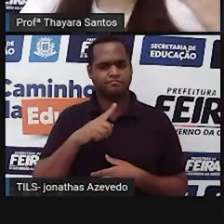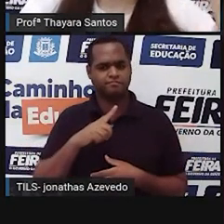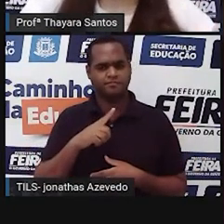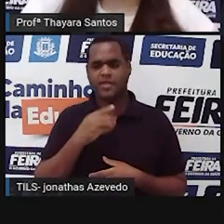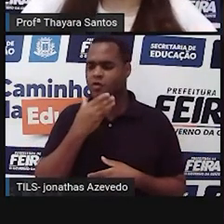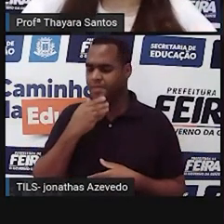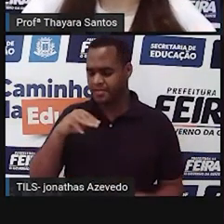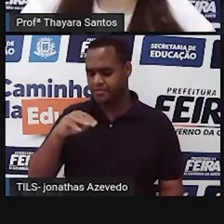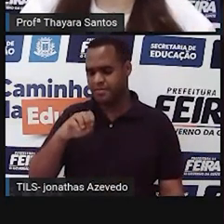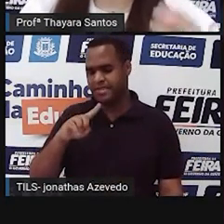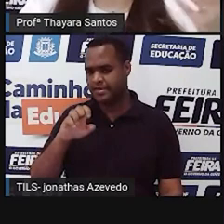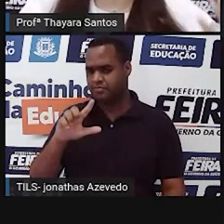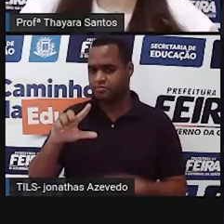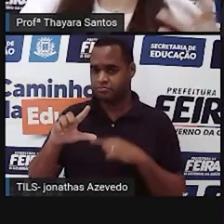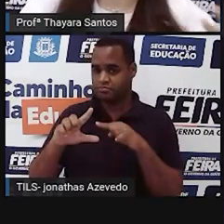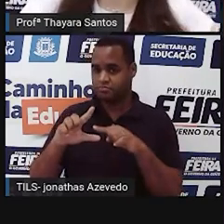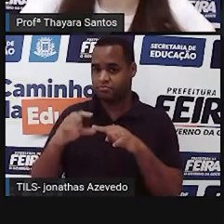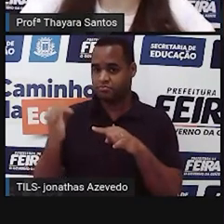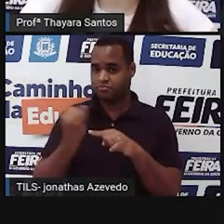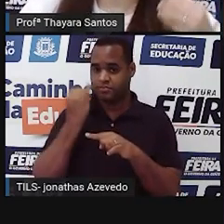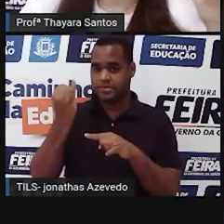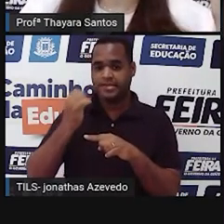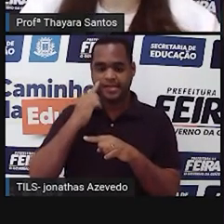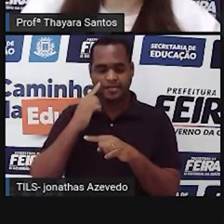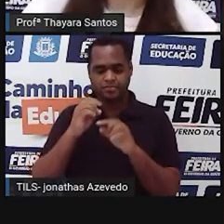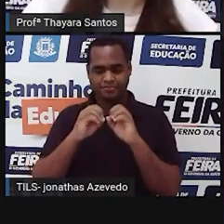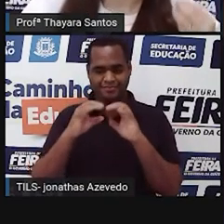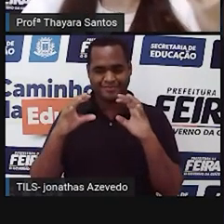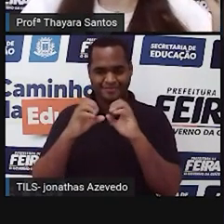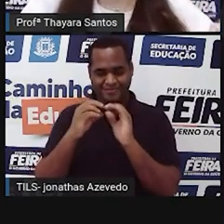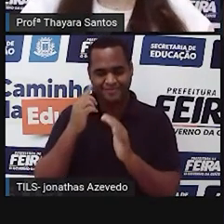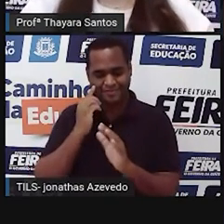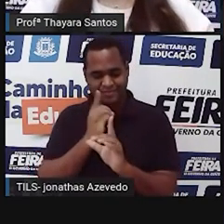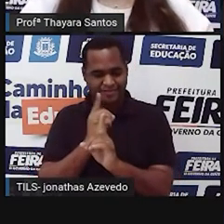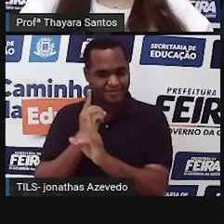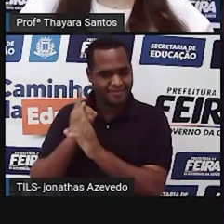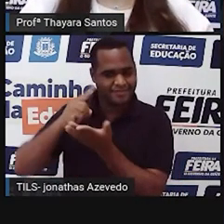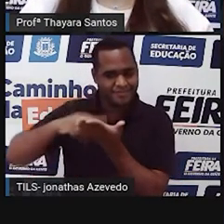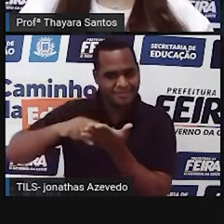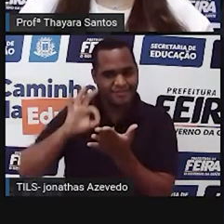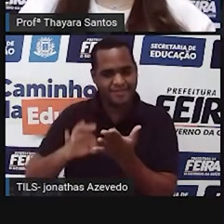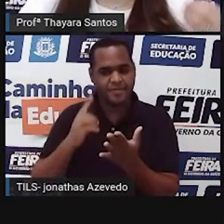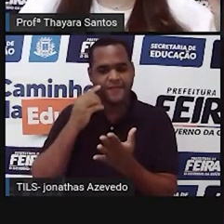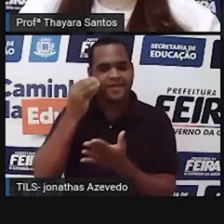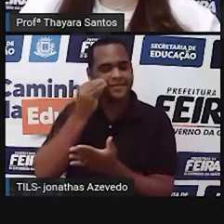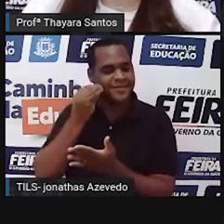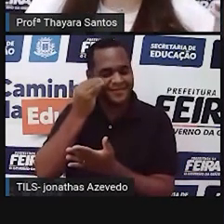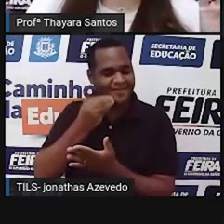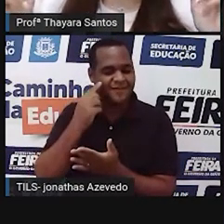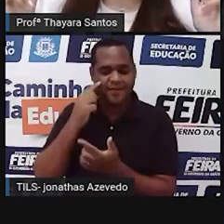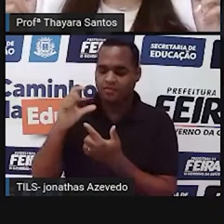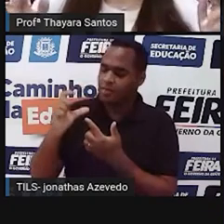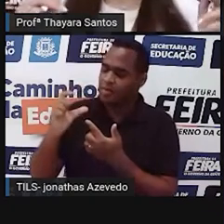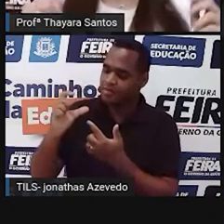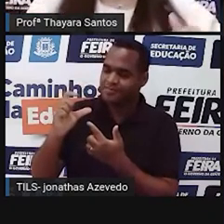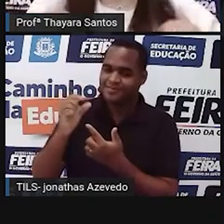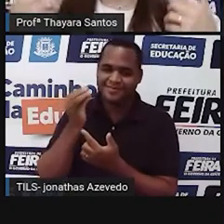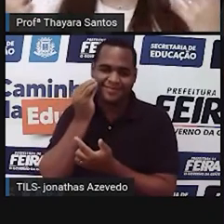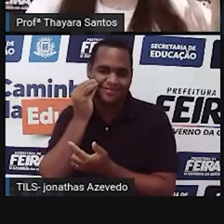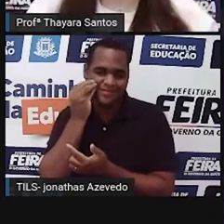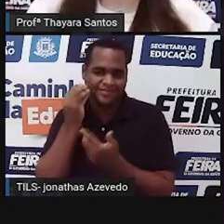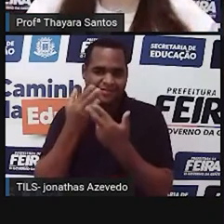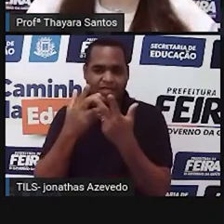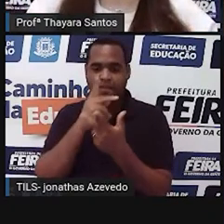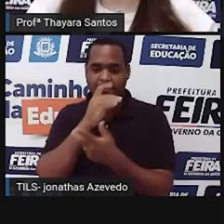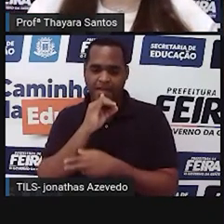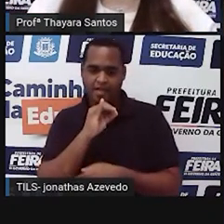Mendel fez essas descobertas, né? Conseguiu comprovar através dos experimentos dele que os pais conseguem